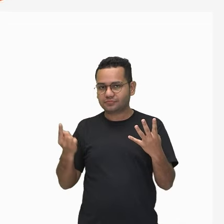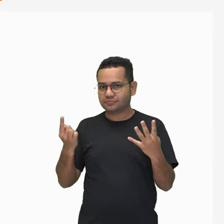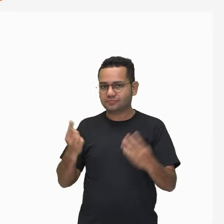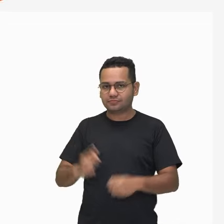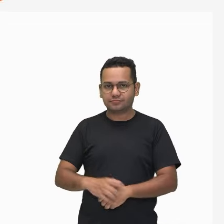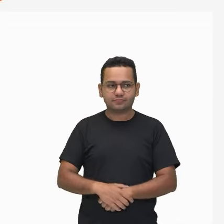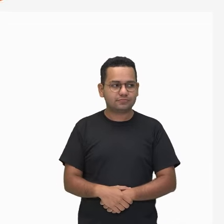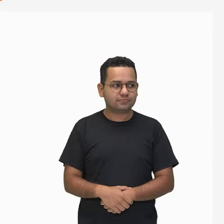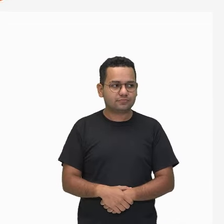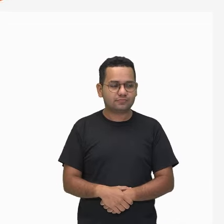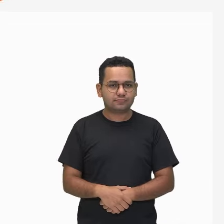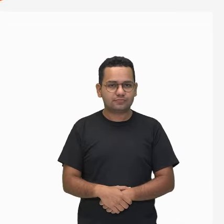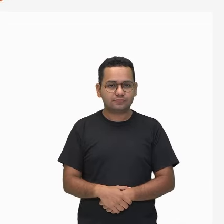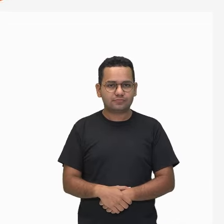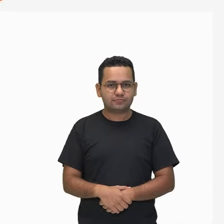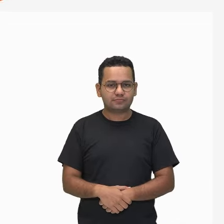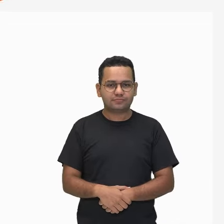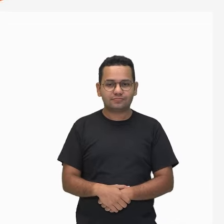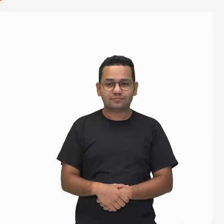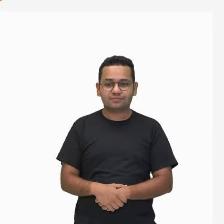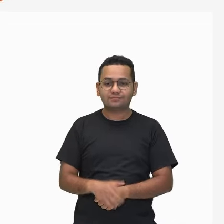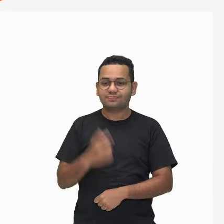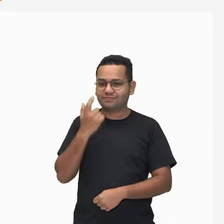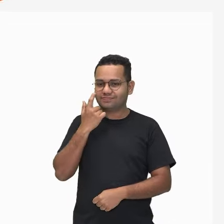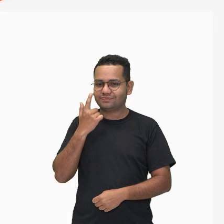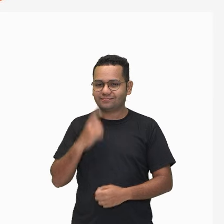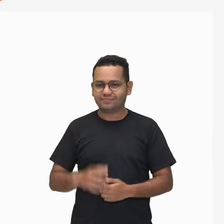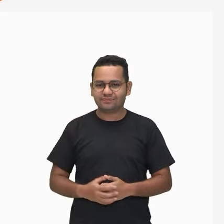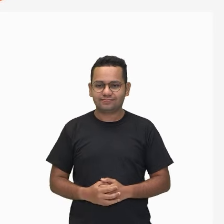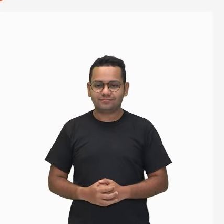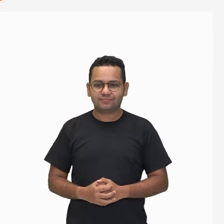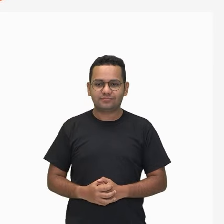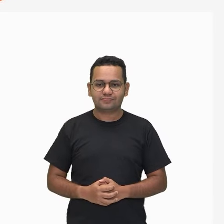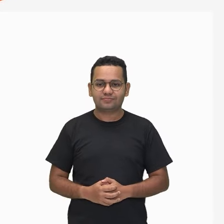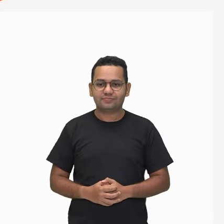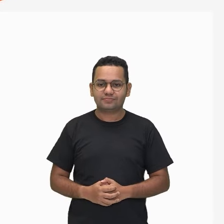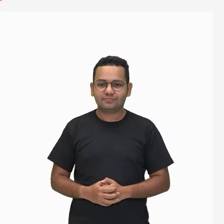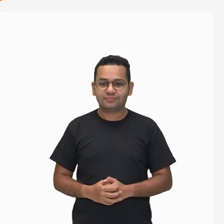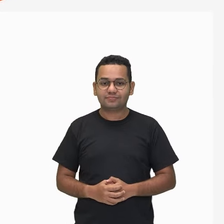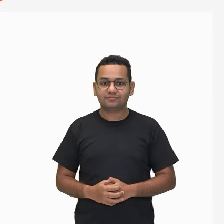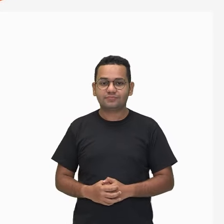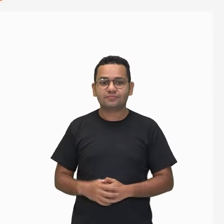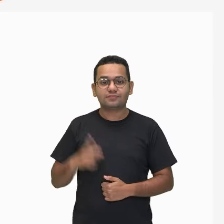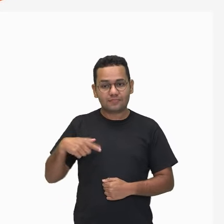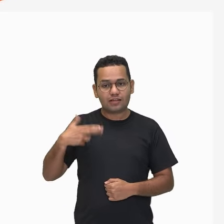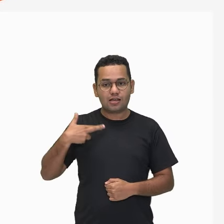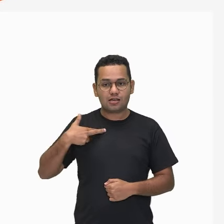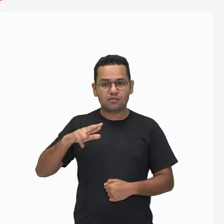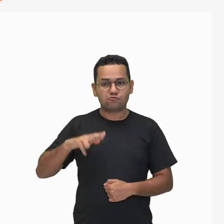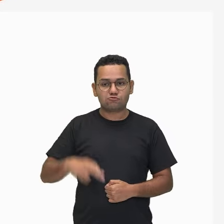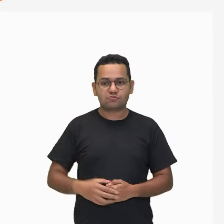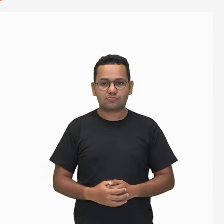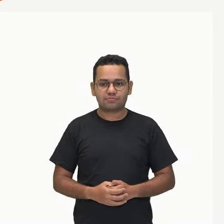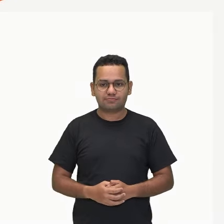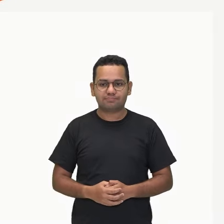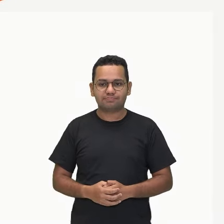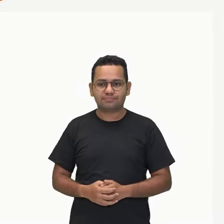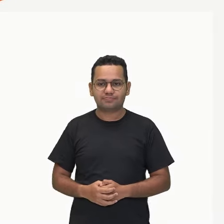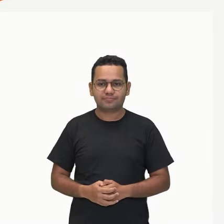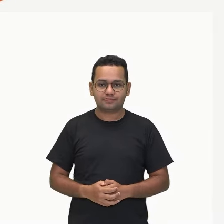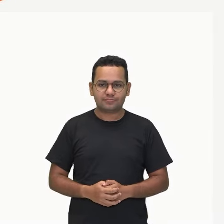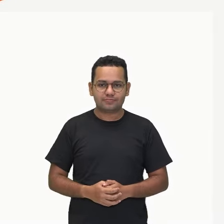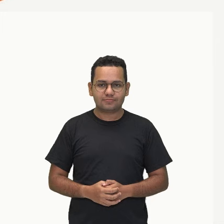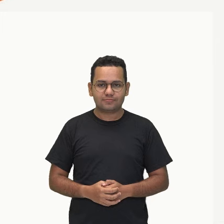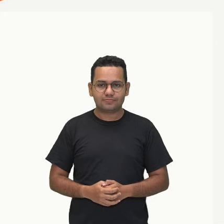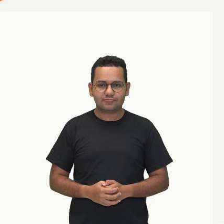comigo. Vamos lá no 4º conhecimento. O conhecimento teológico ou religioso. Olha só,